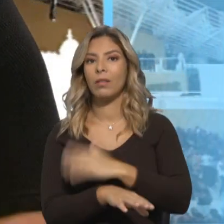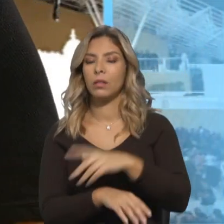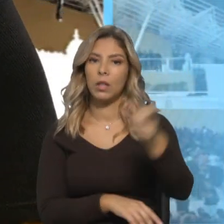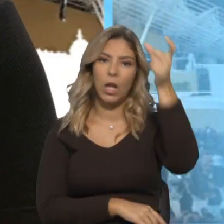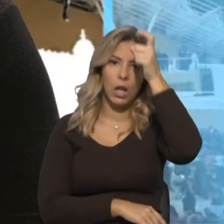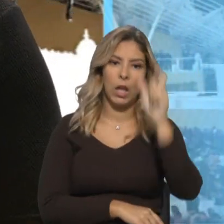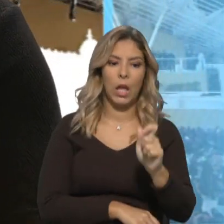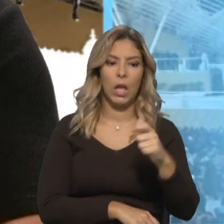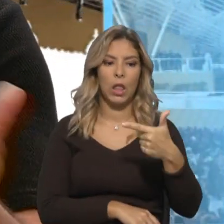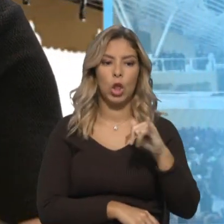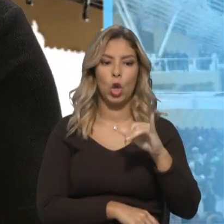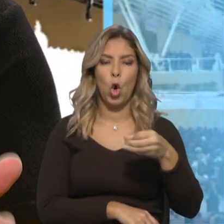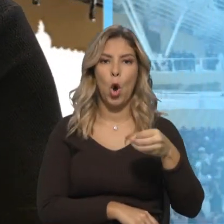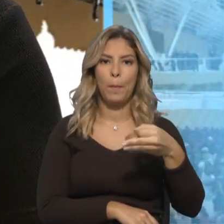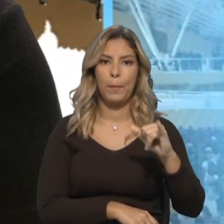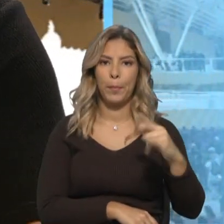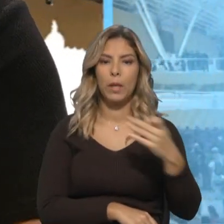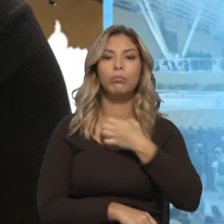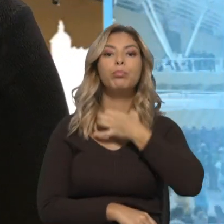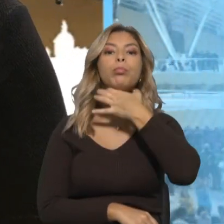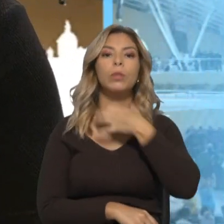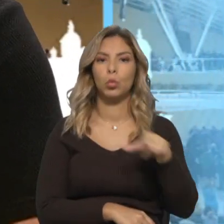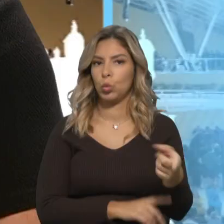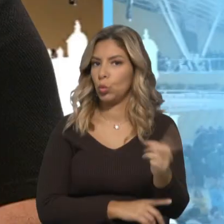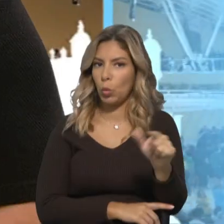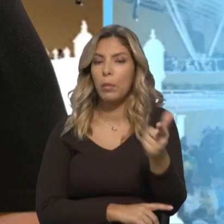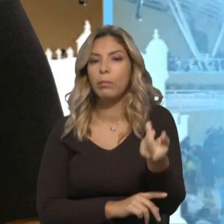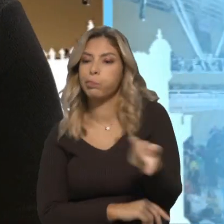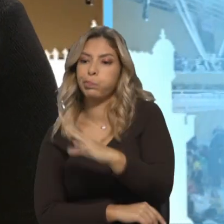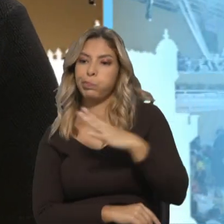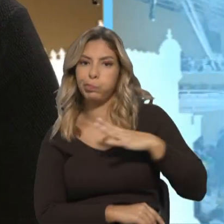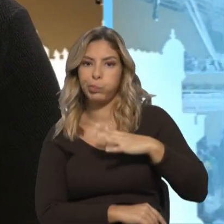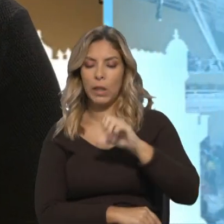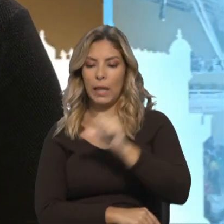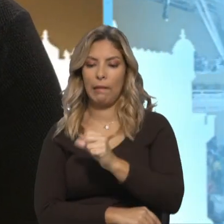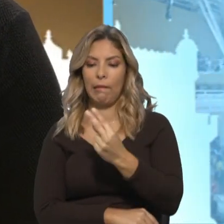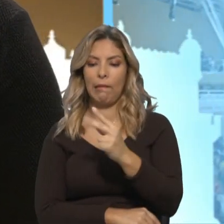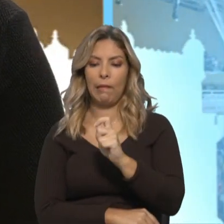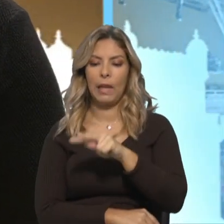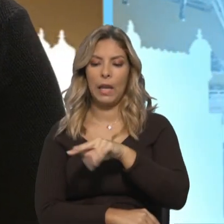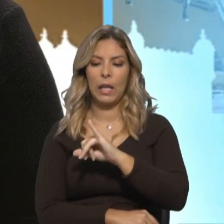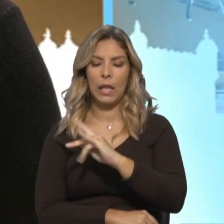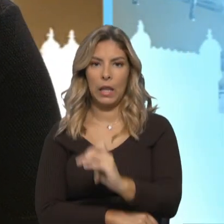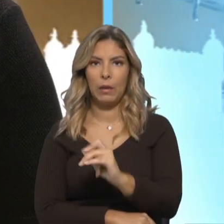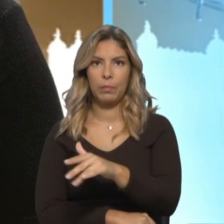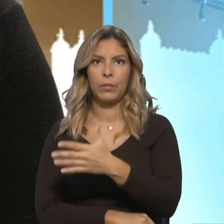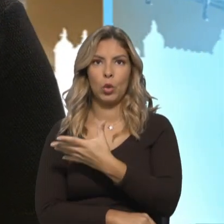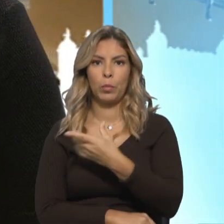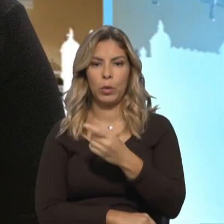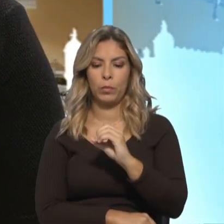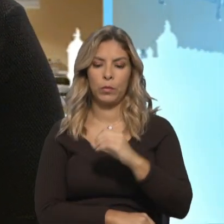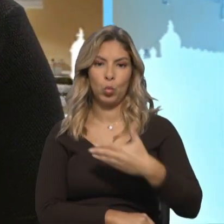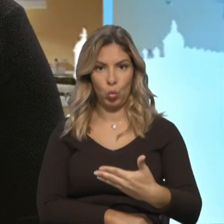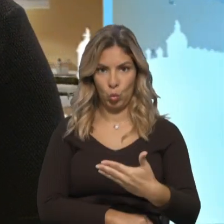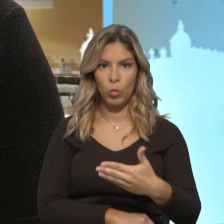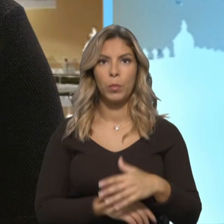quase impossível praticamente, enquanto que com o governo britânico havia a facilidade. Então fomos para o Quénia em 1901. Os